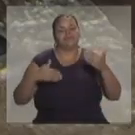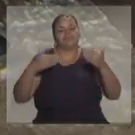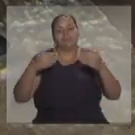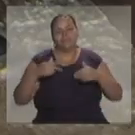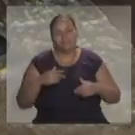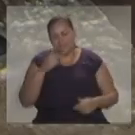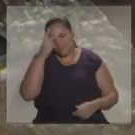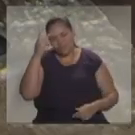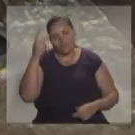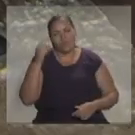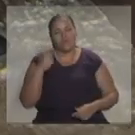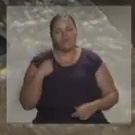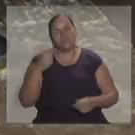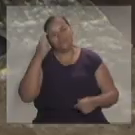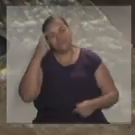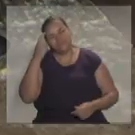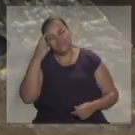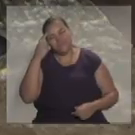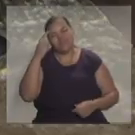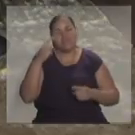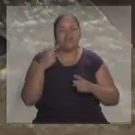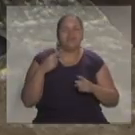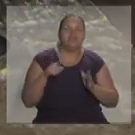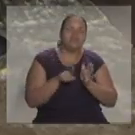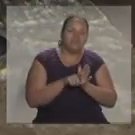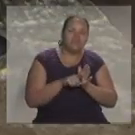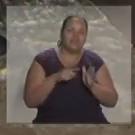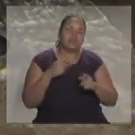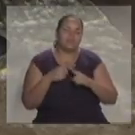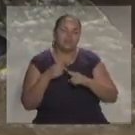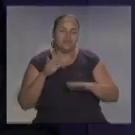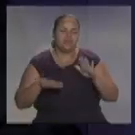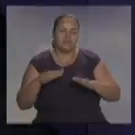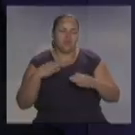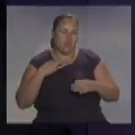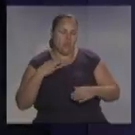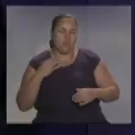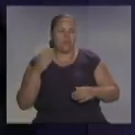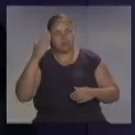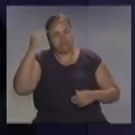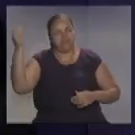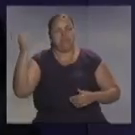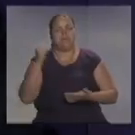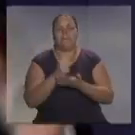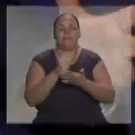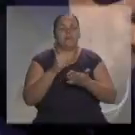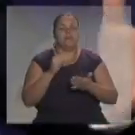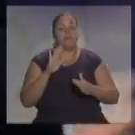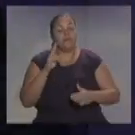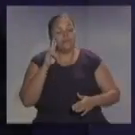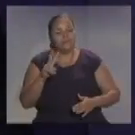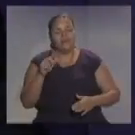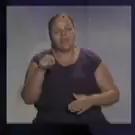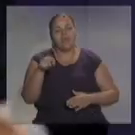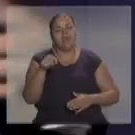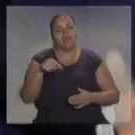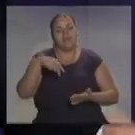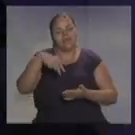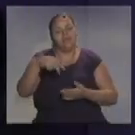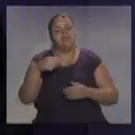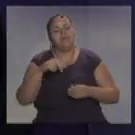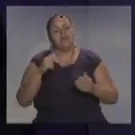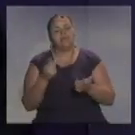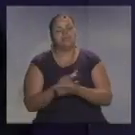superação, tantas pessoas que são pessimistas, porque às vezes, enfim, não tem uma roupa de marca, e a gente vê aquele atleta que viveu